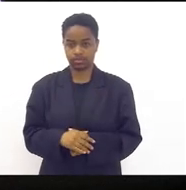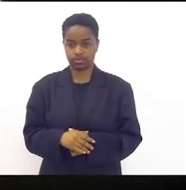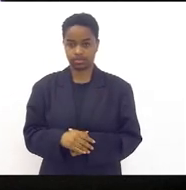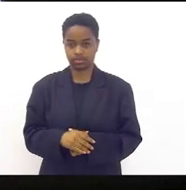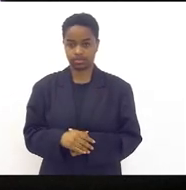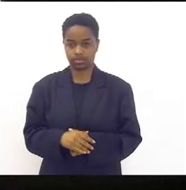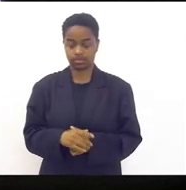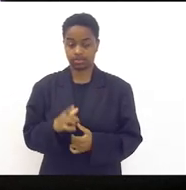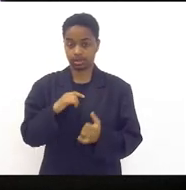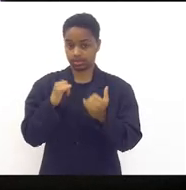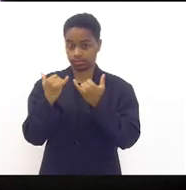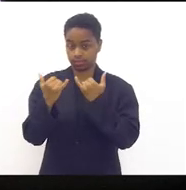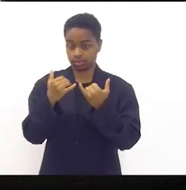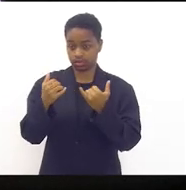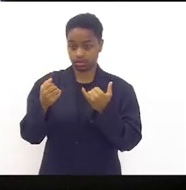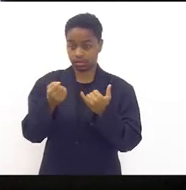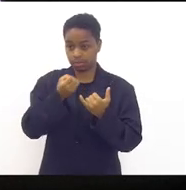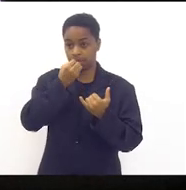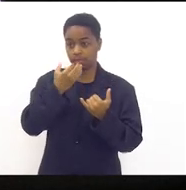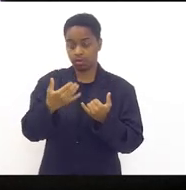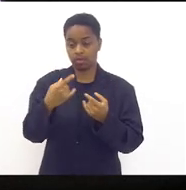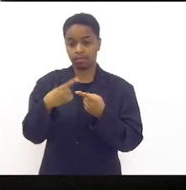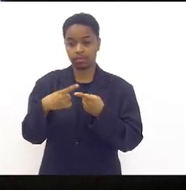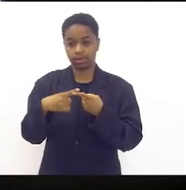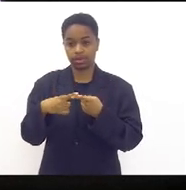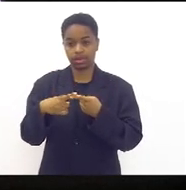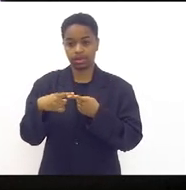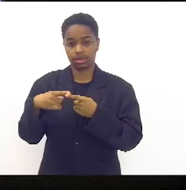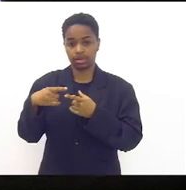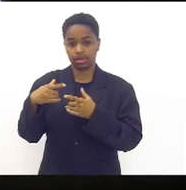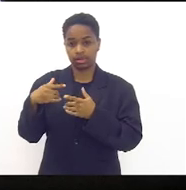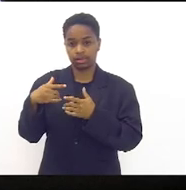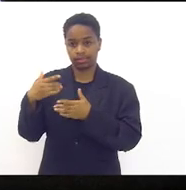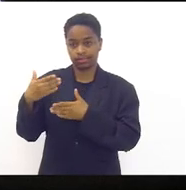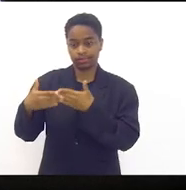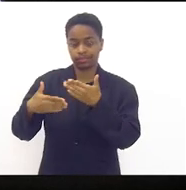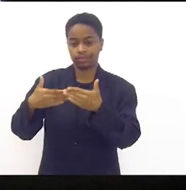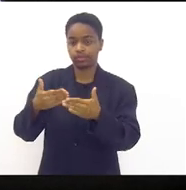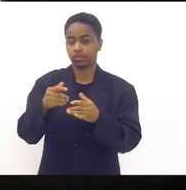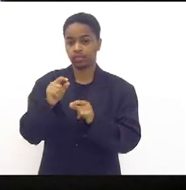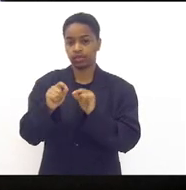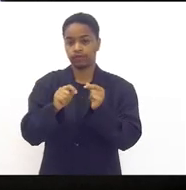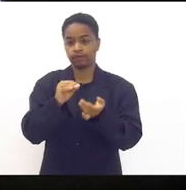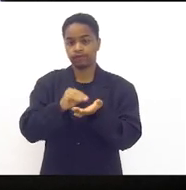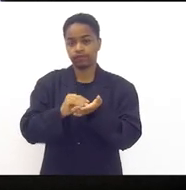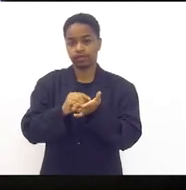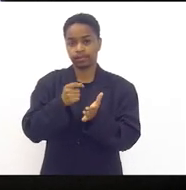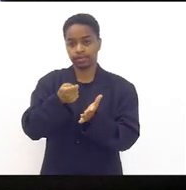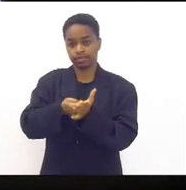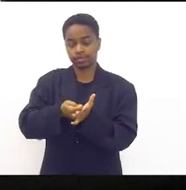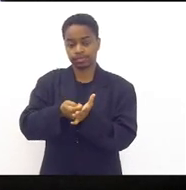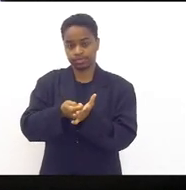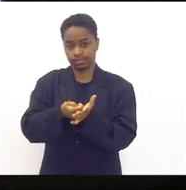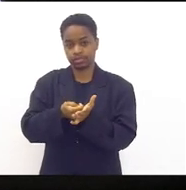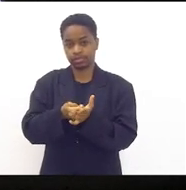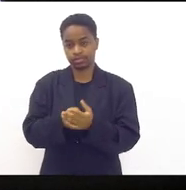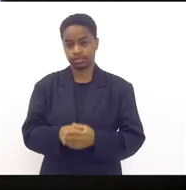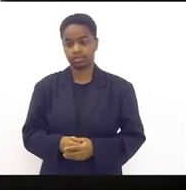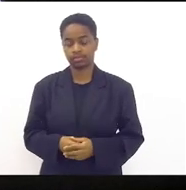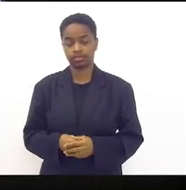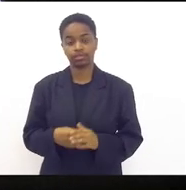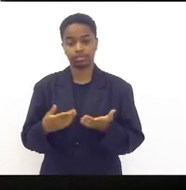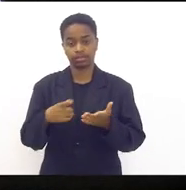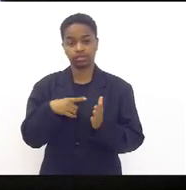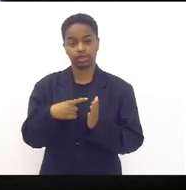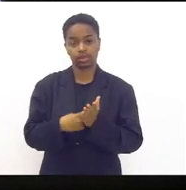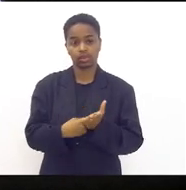é uma boa notícia também, é a recuperação aqui dos restos a pagar, né, a diminuição do volume de restos a pagar, assumindo aqui o